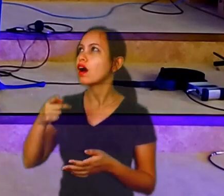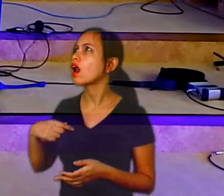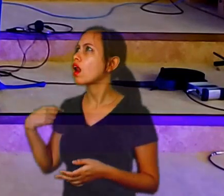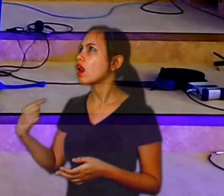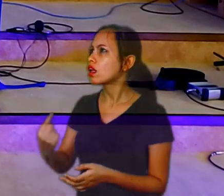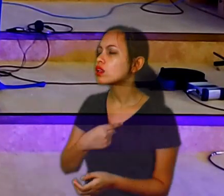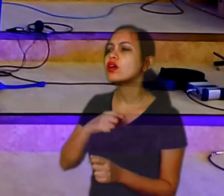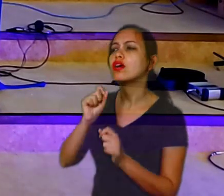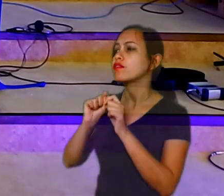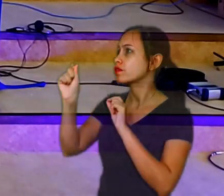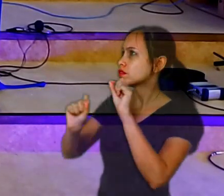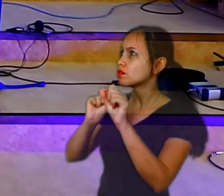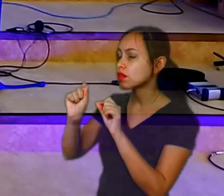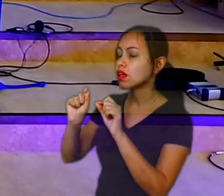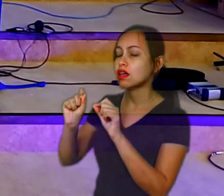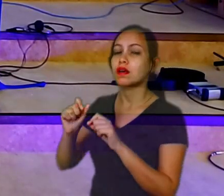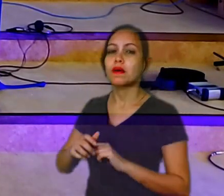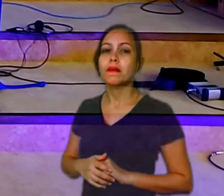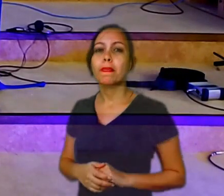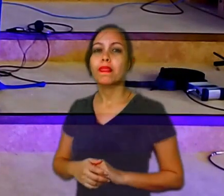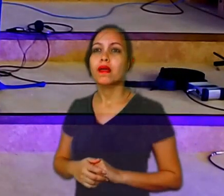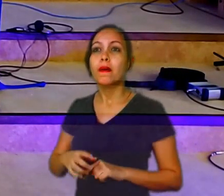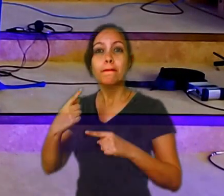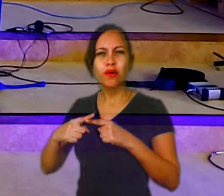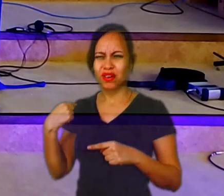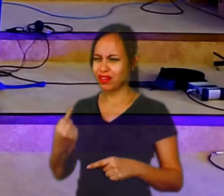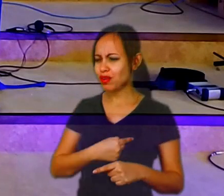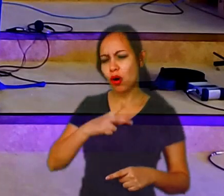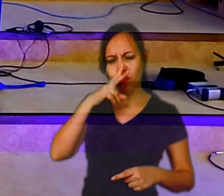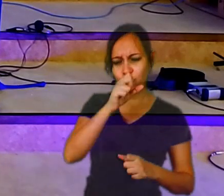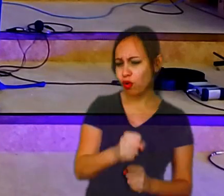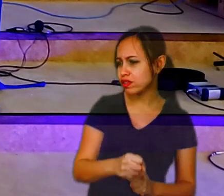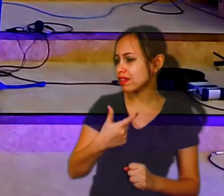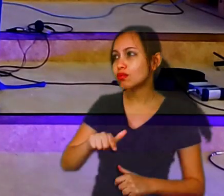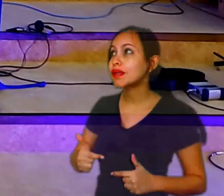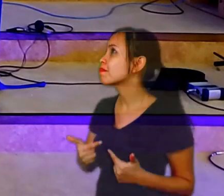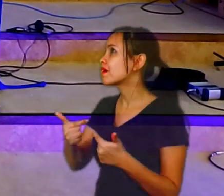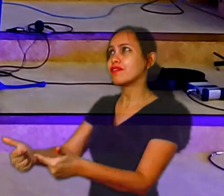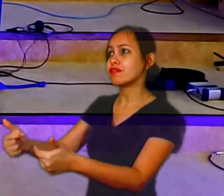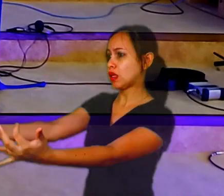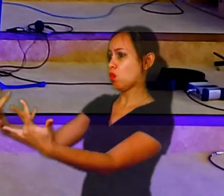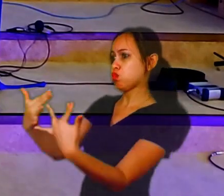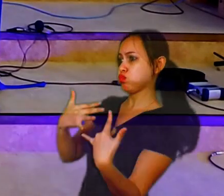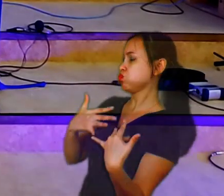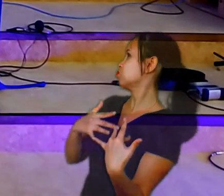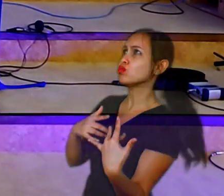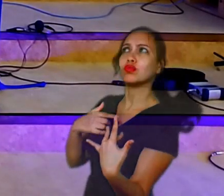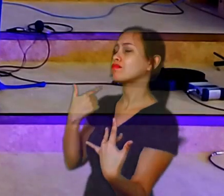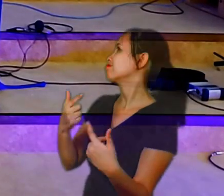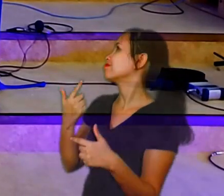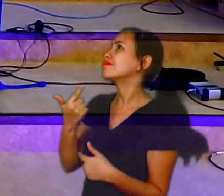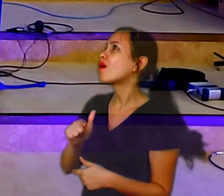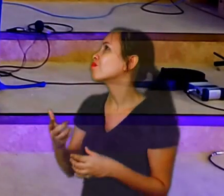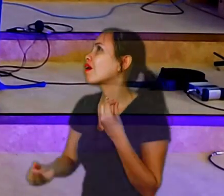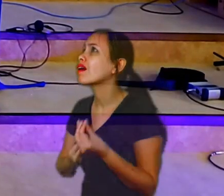eles? Porque em nós não há força para resistirmos essa grande multidão que vem contra